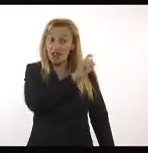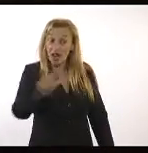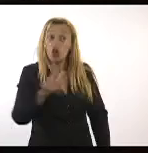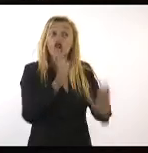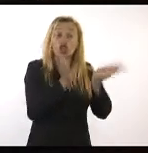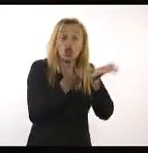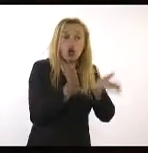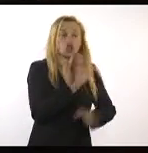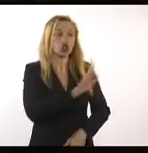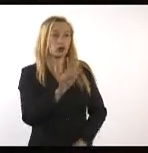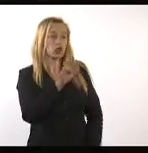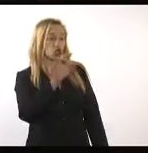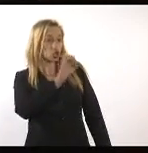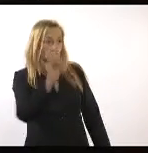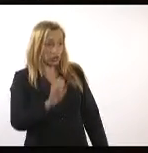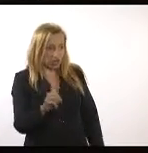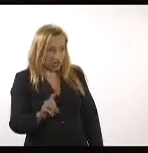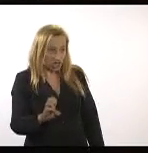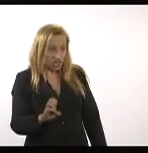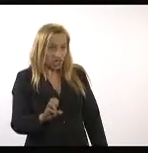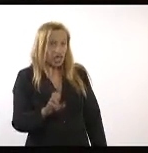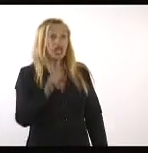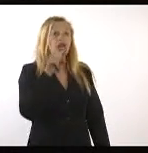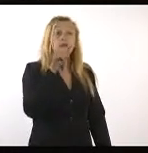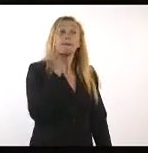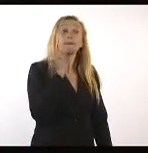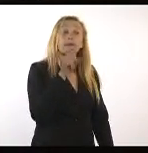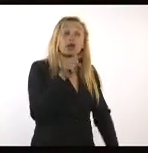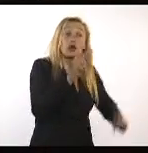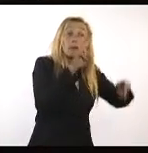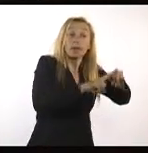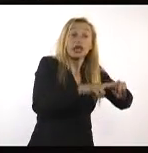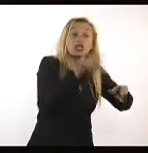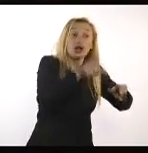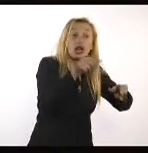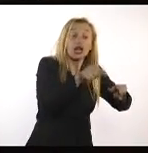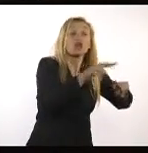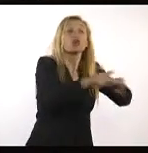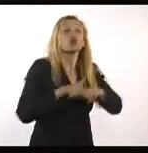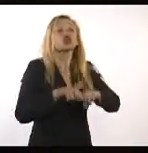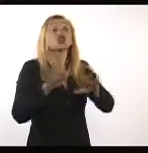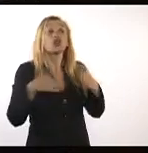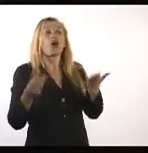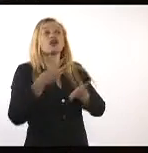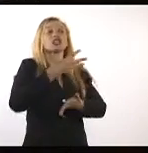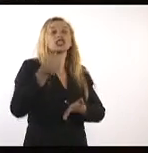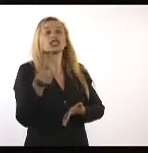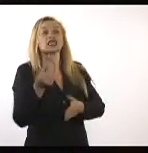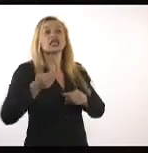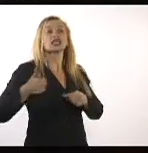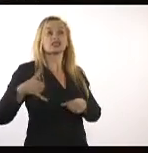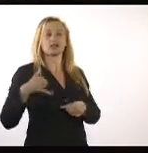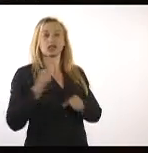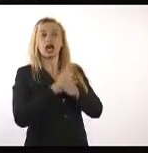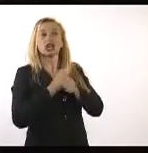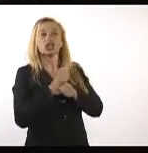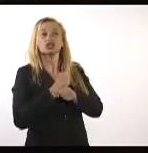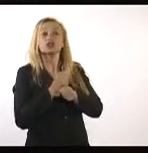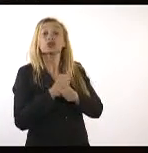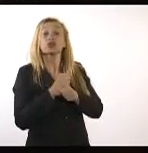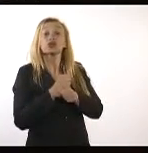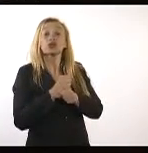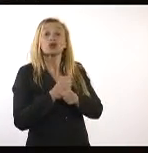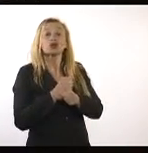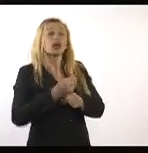que hoje é chamado de suzy e estava ali cumprindo 30 e 36 anos de cadeia